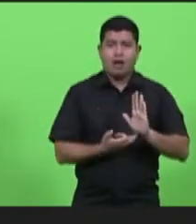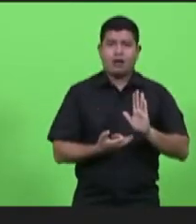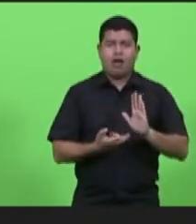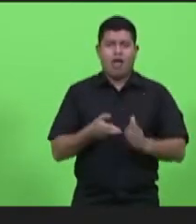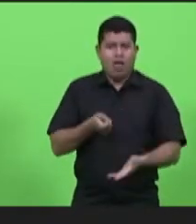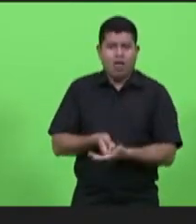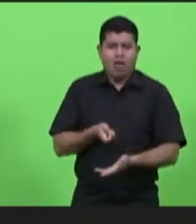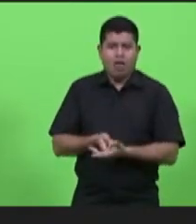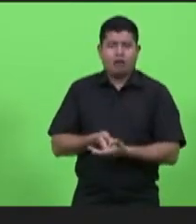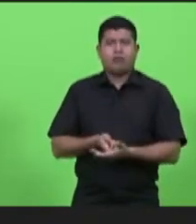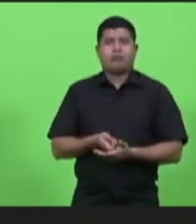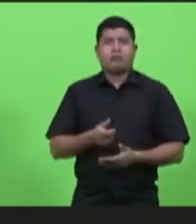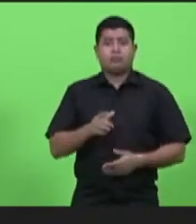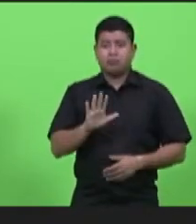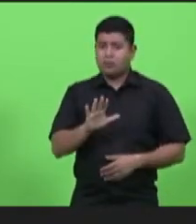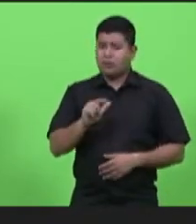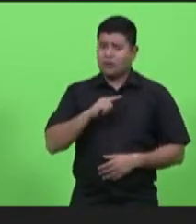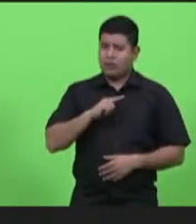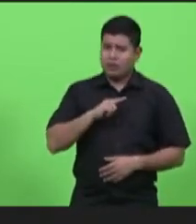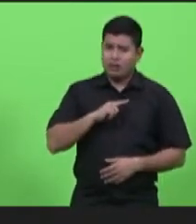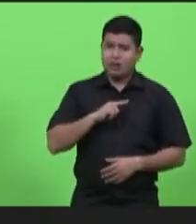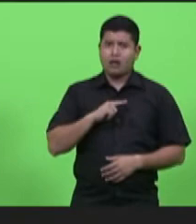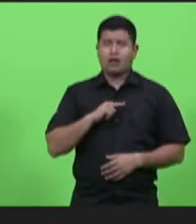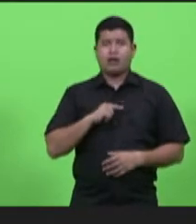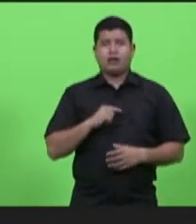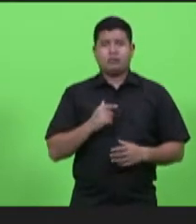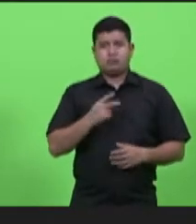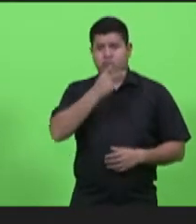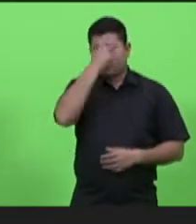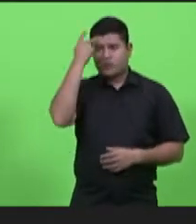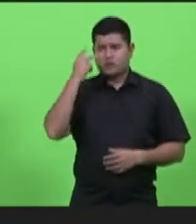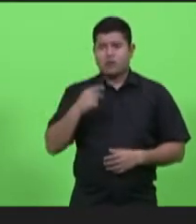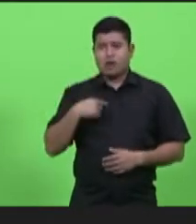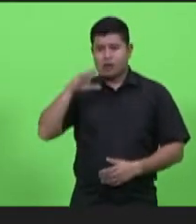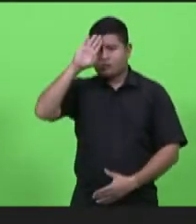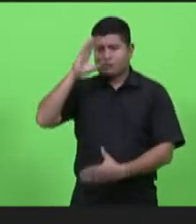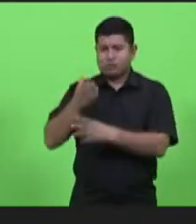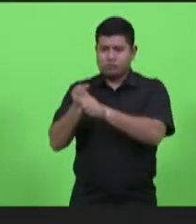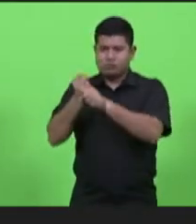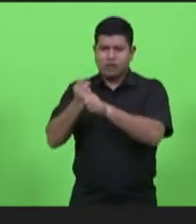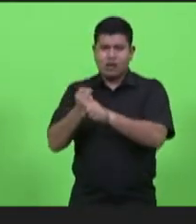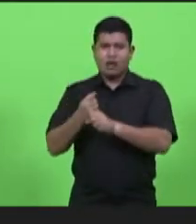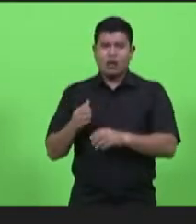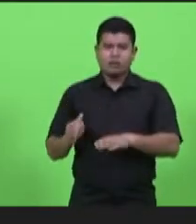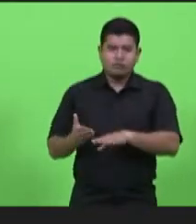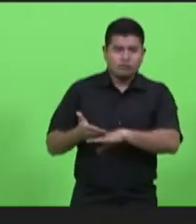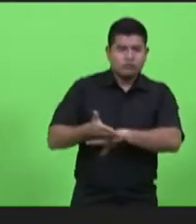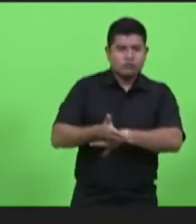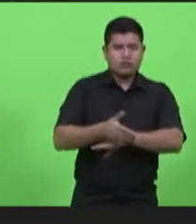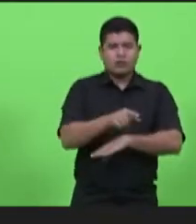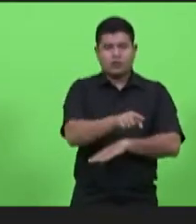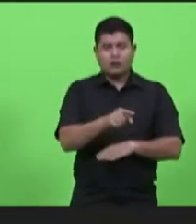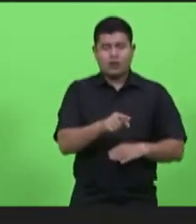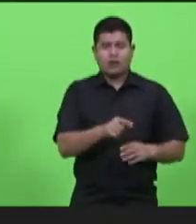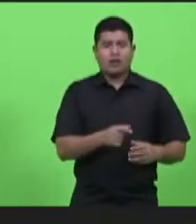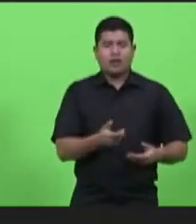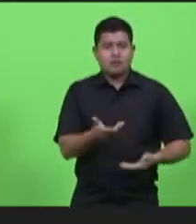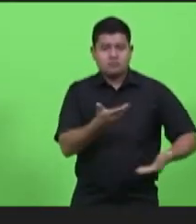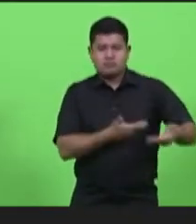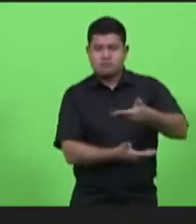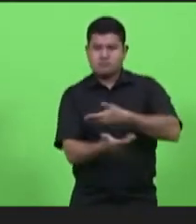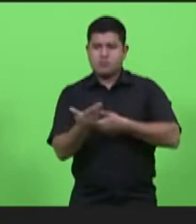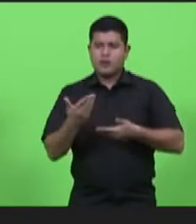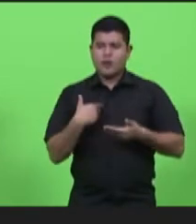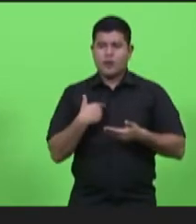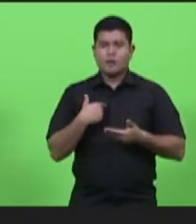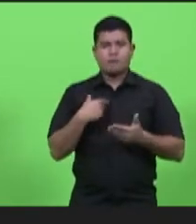rígidas, mas são regras que o fiel cumpre, que é o bem-estar, a sua convivência entre as pessoas no seu interior, impor